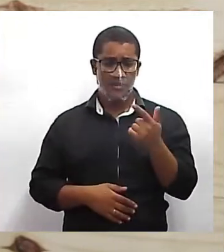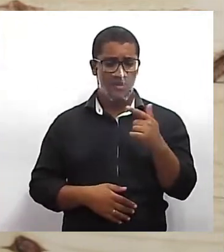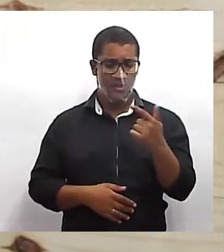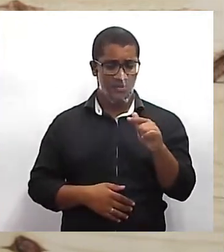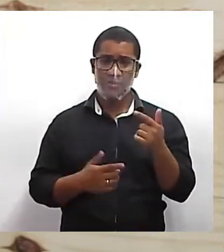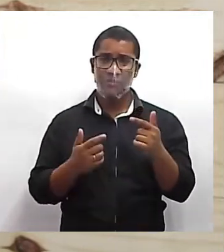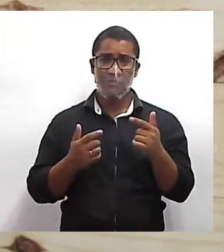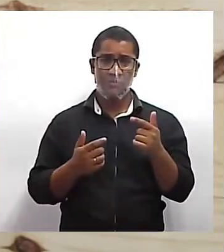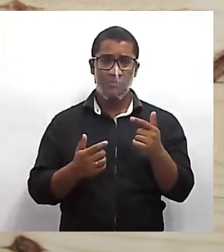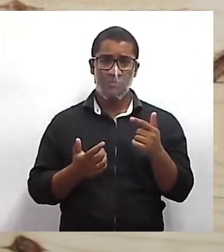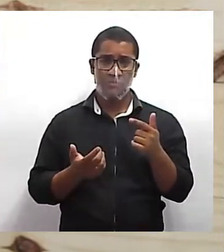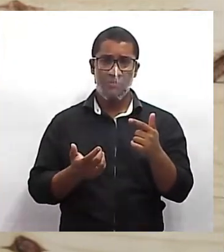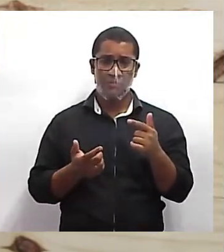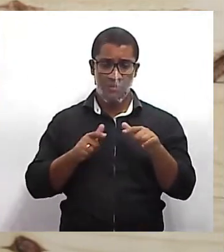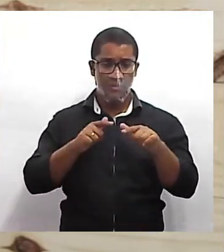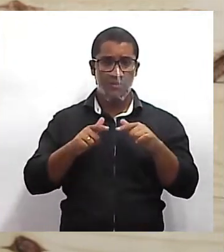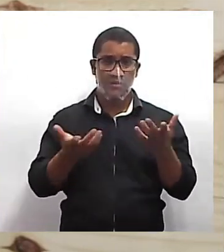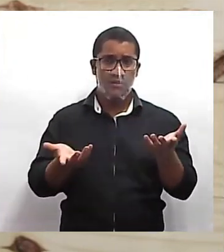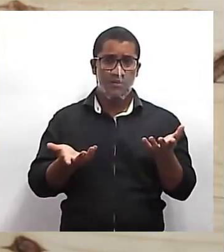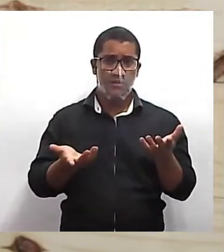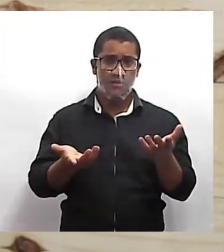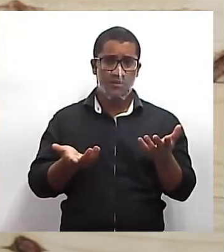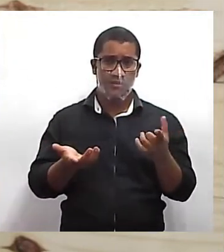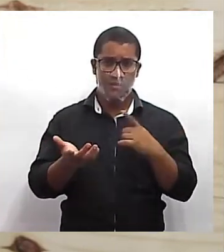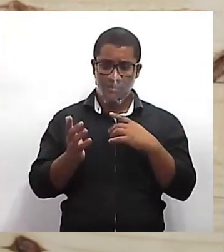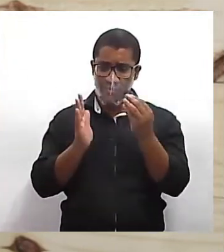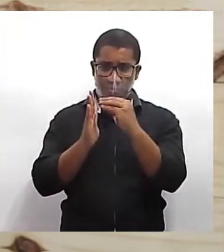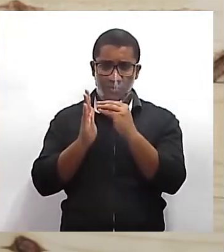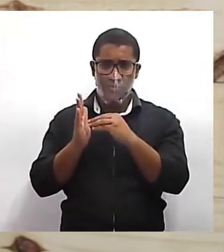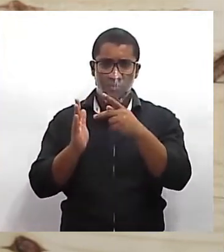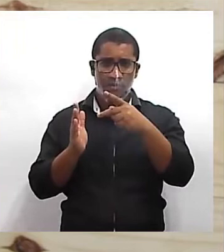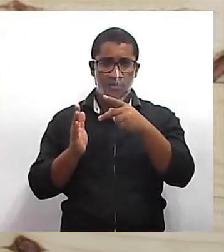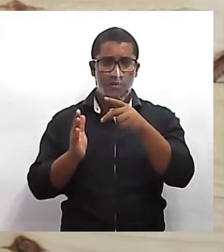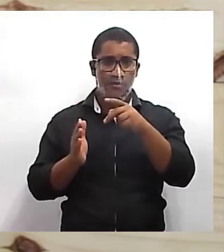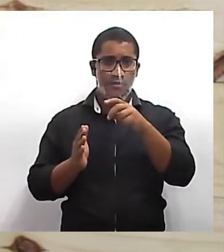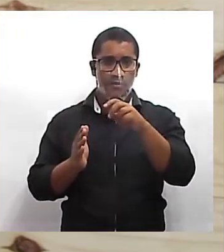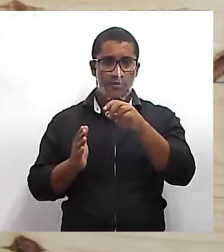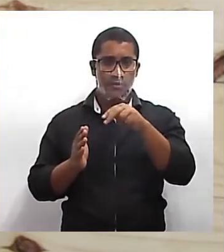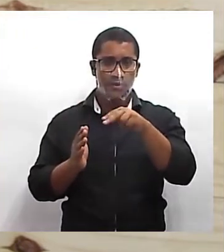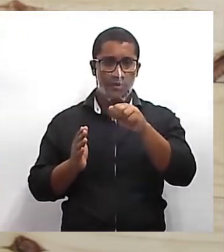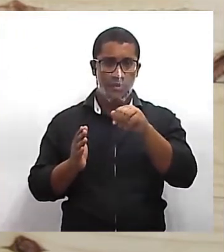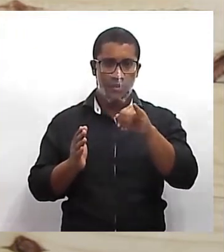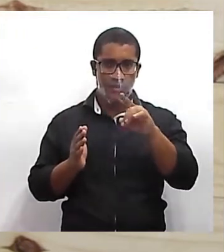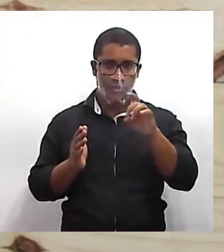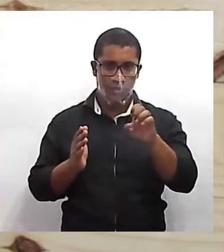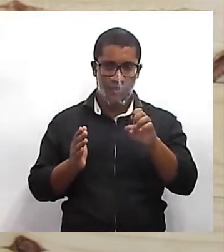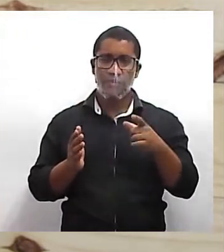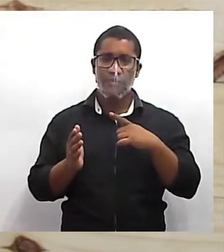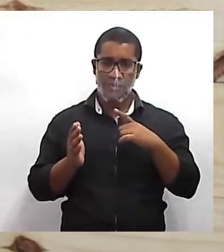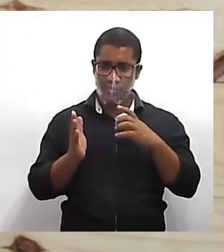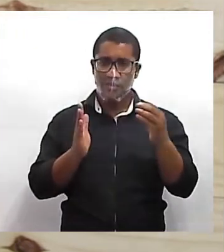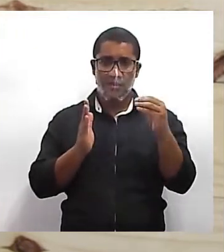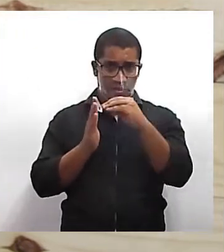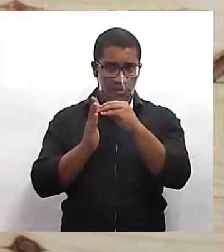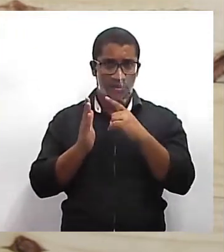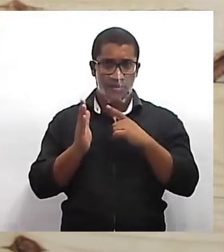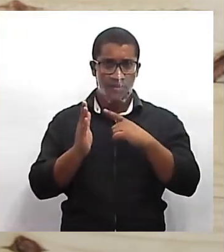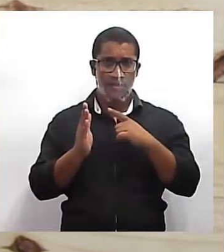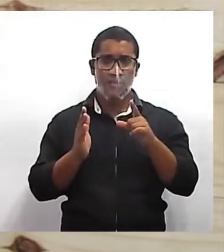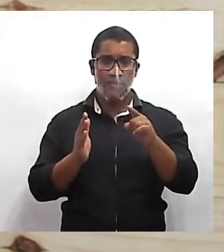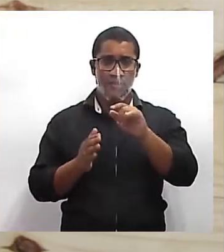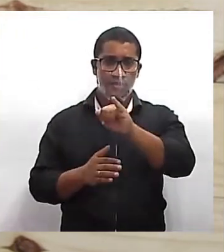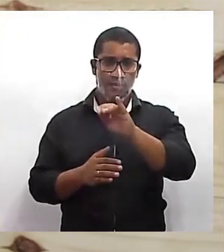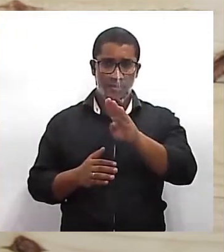emprego, segundo dados do PNAD Contínua, do IBGE, que é uma agência governamental, que é o Instituto Brasileiro